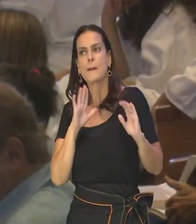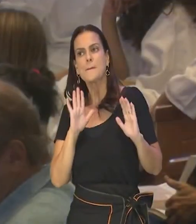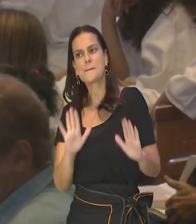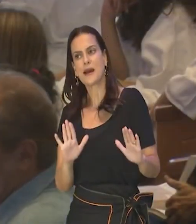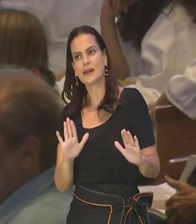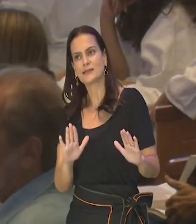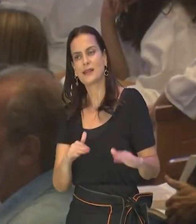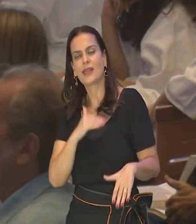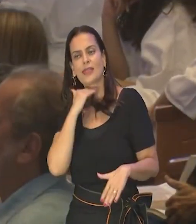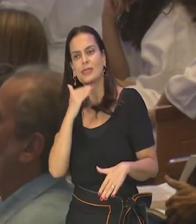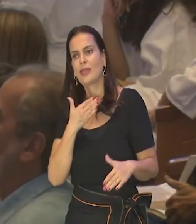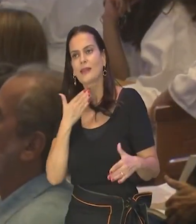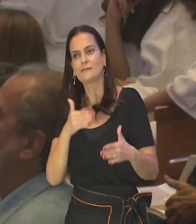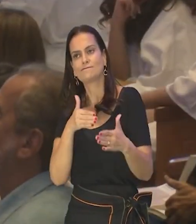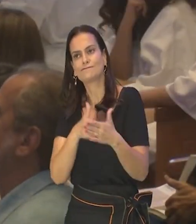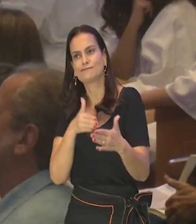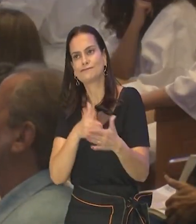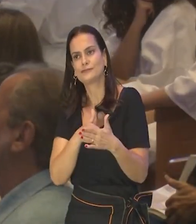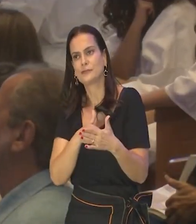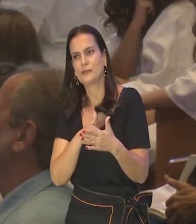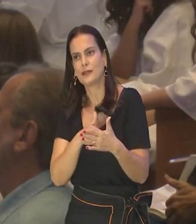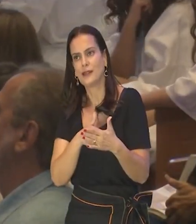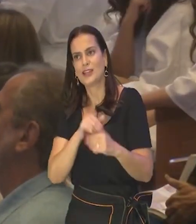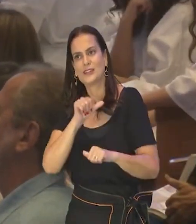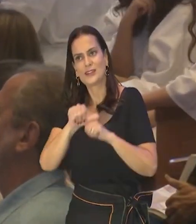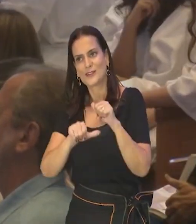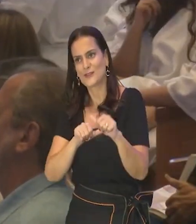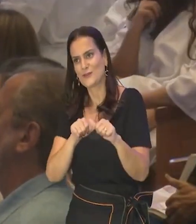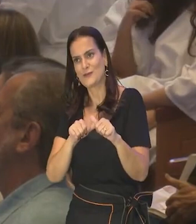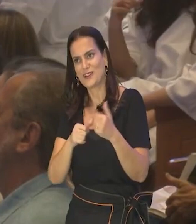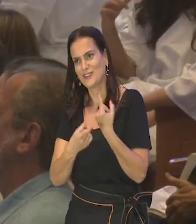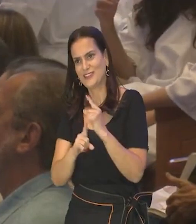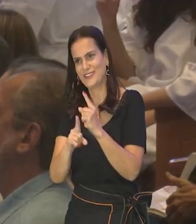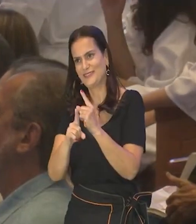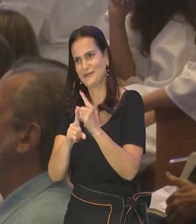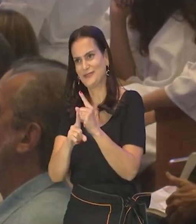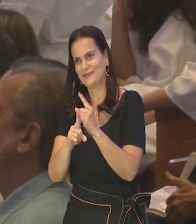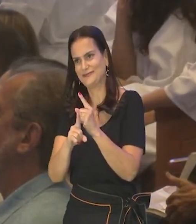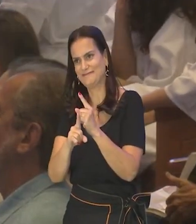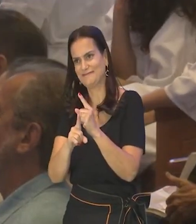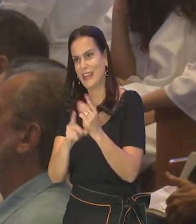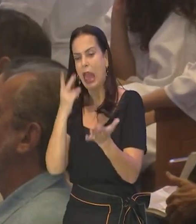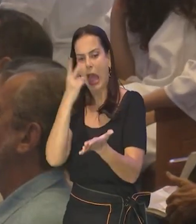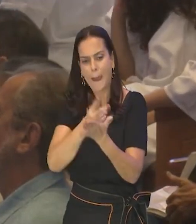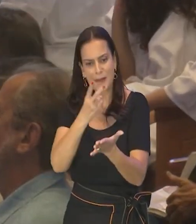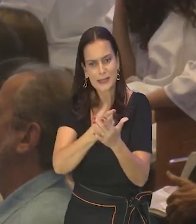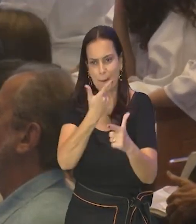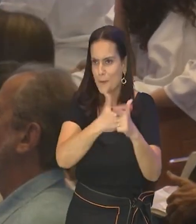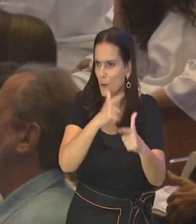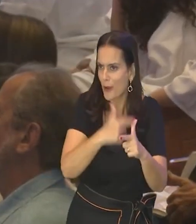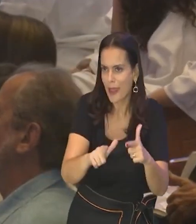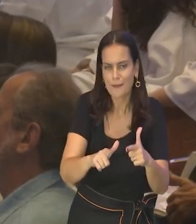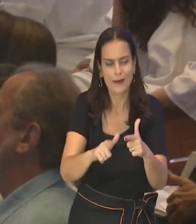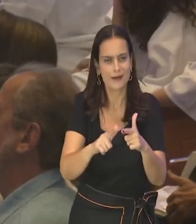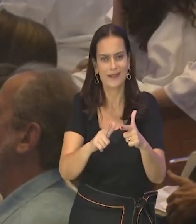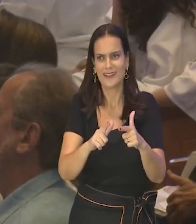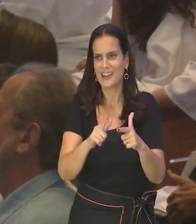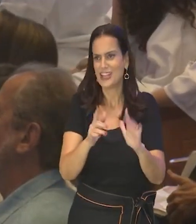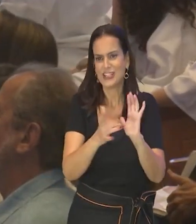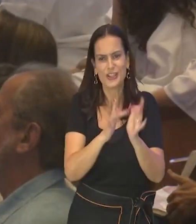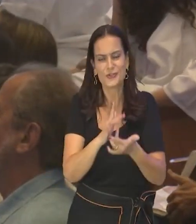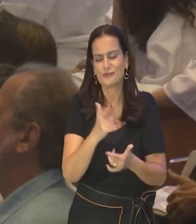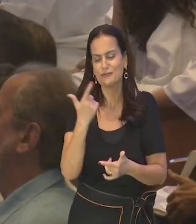nada impede que você se torne um discípulo do Senhor Jesus Cristo. O Senhor Jesus não está preocupado se você